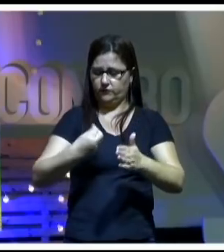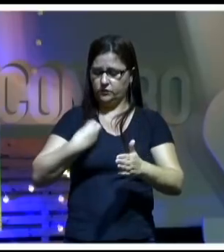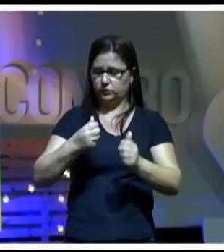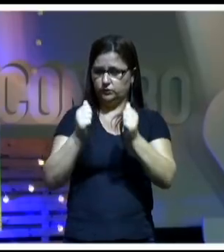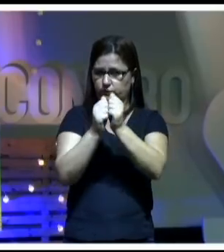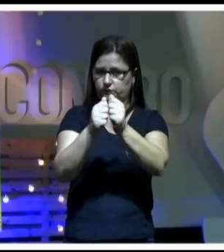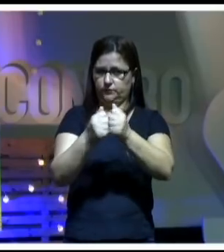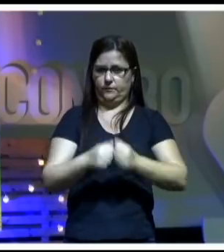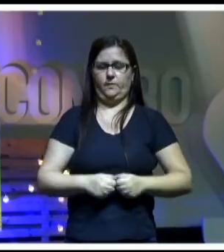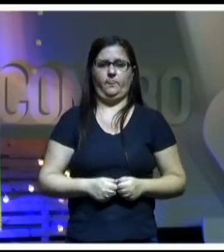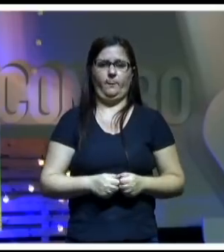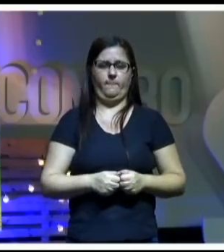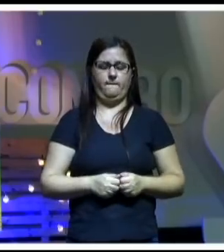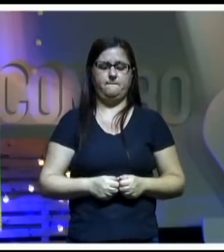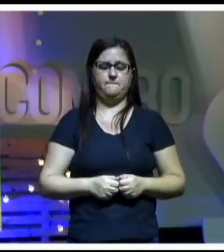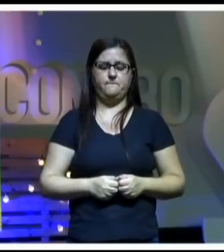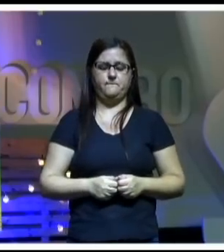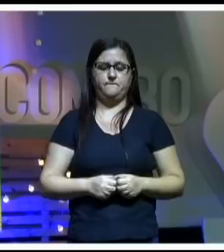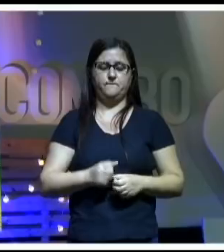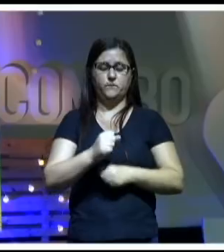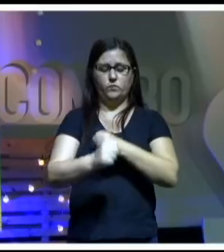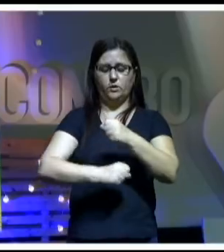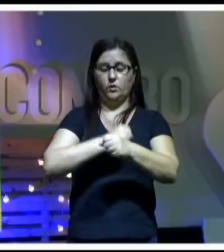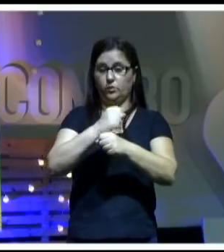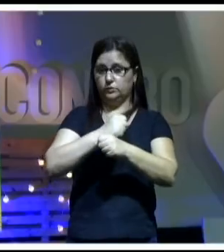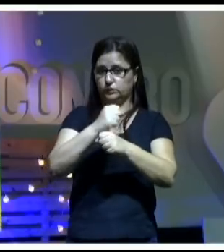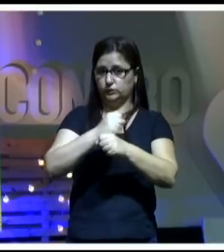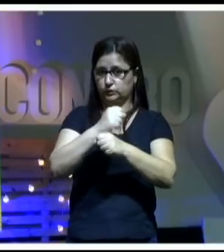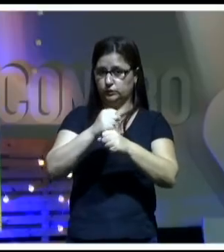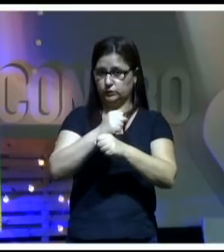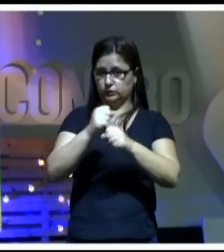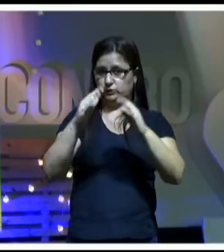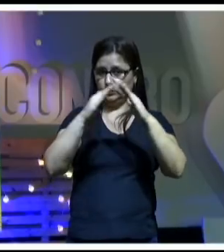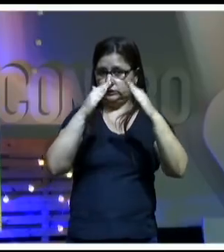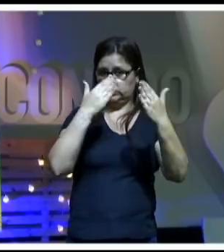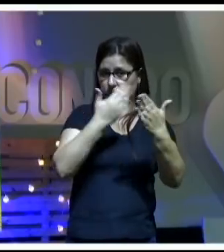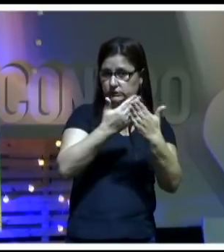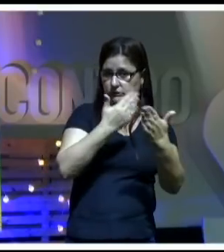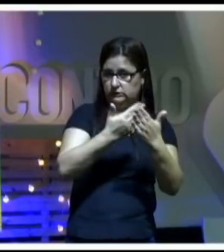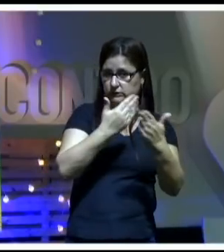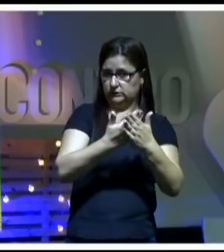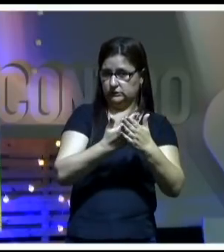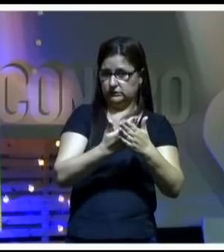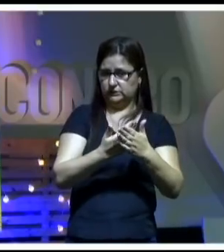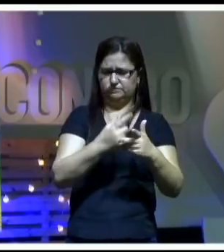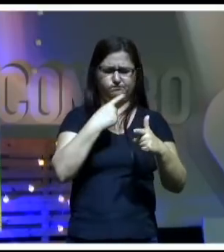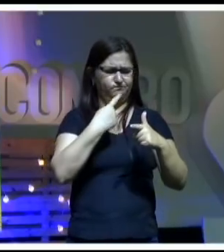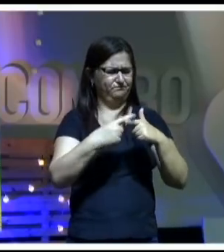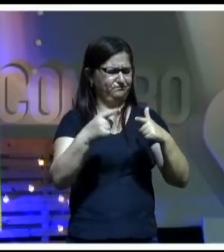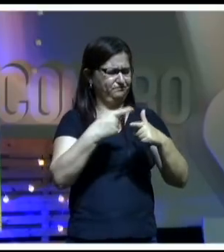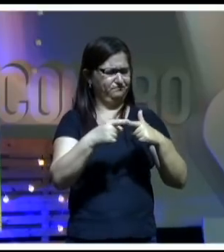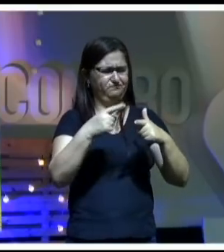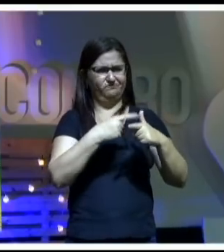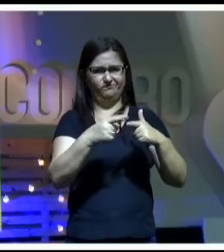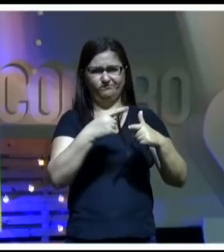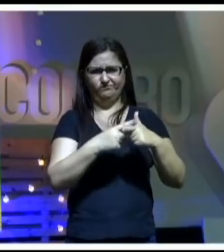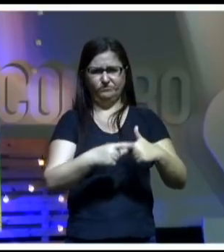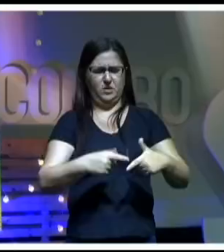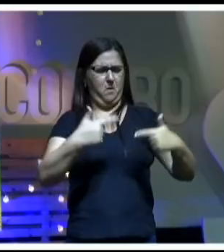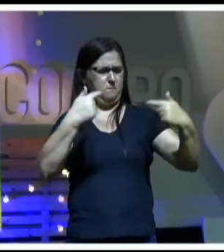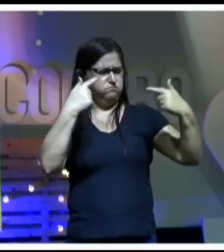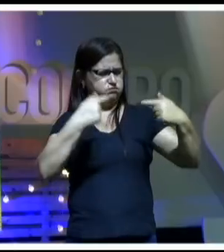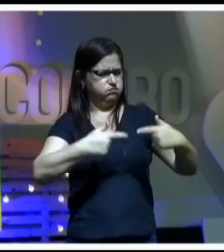momento os anos de franceses e oeste mister foi estudante lá foram cheios de turbulência guerra